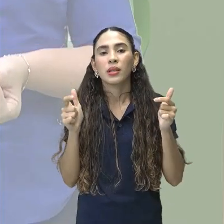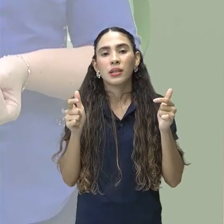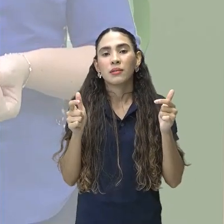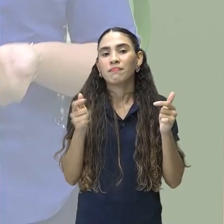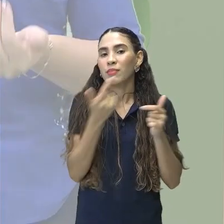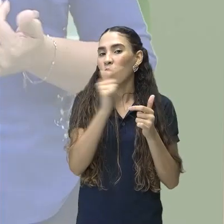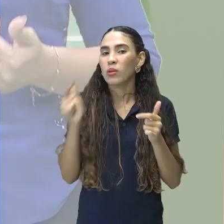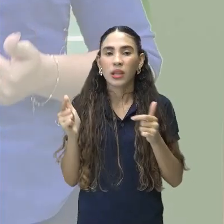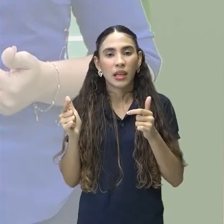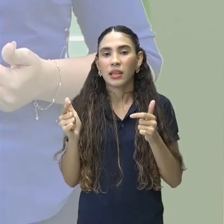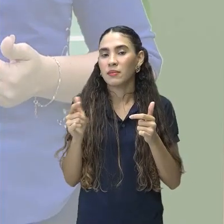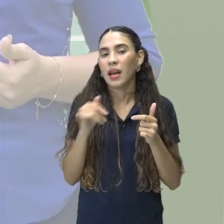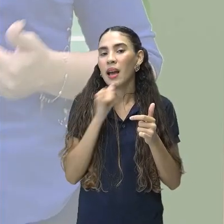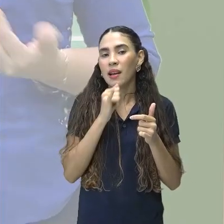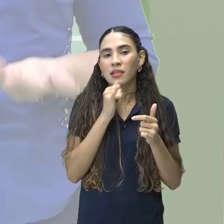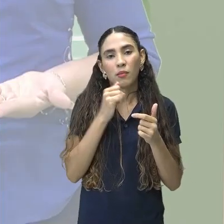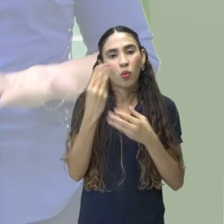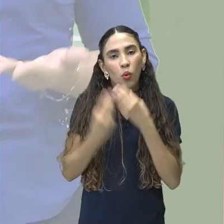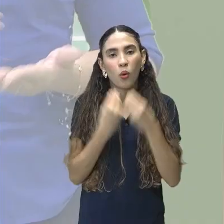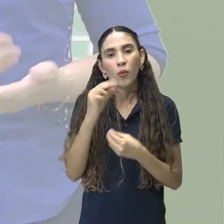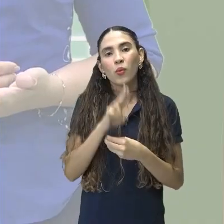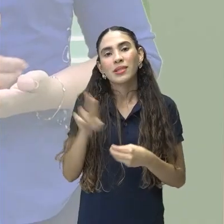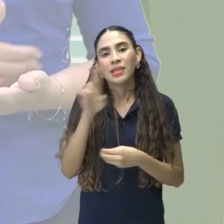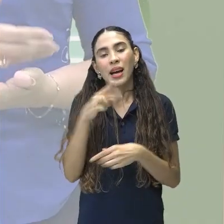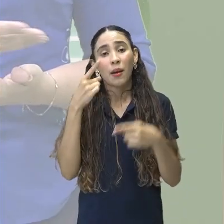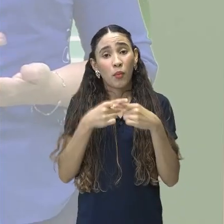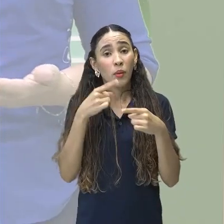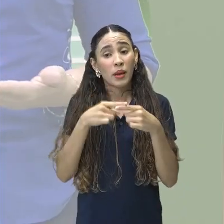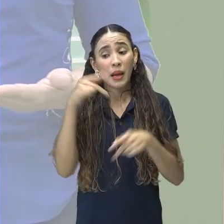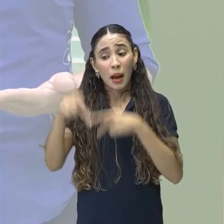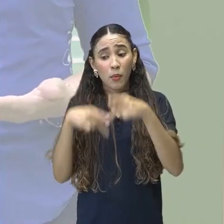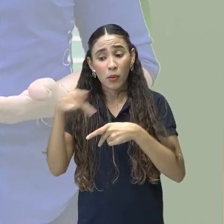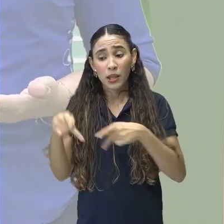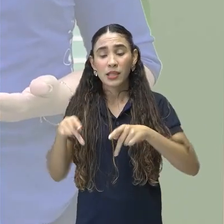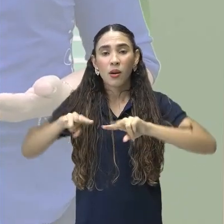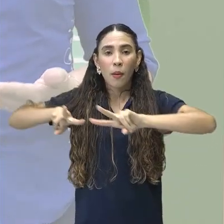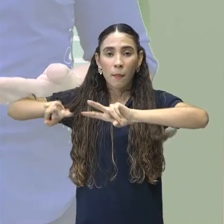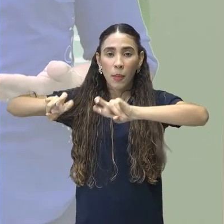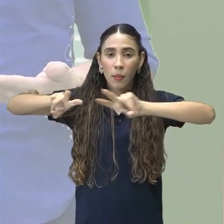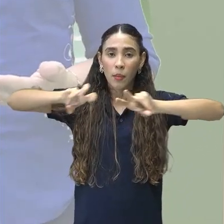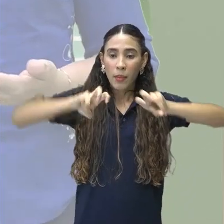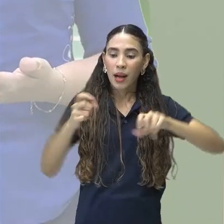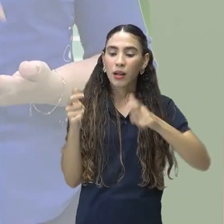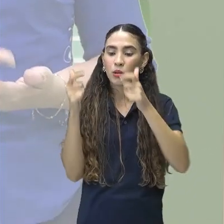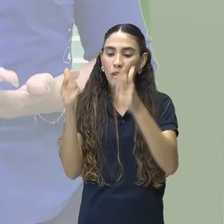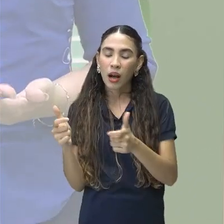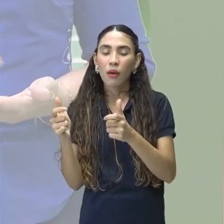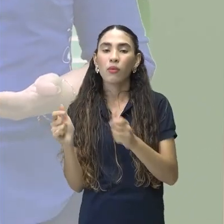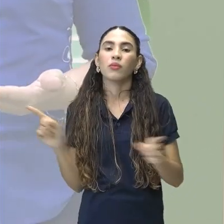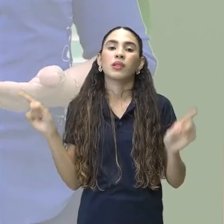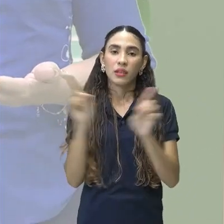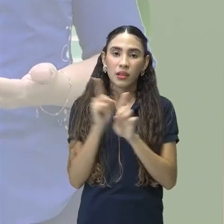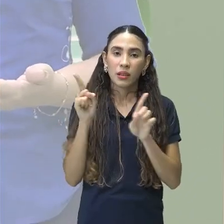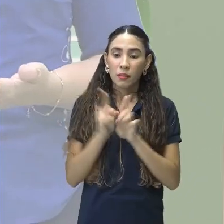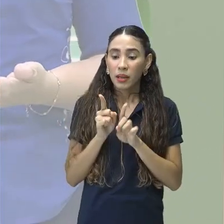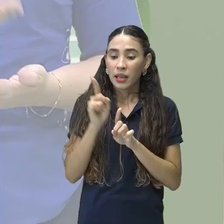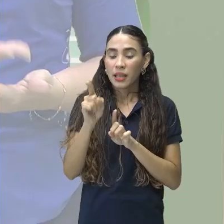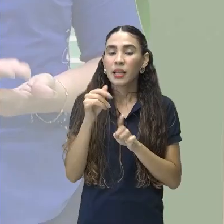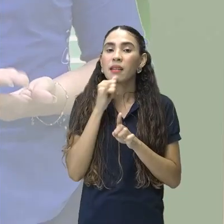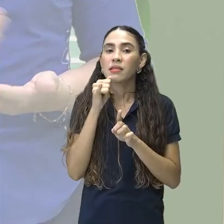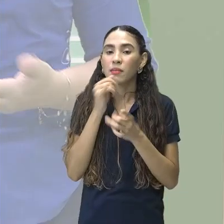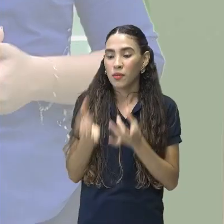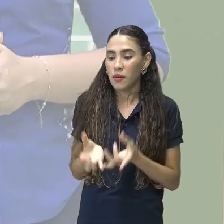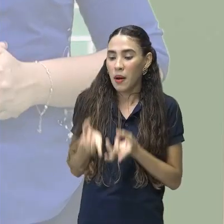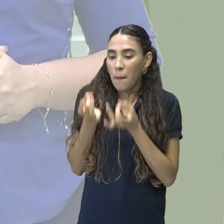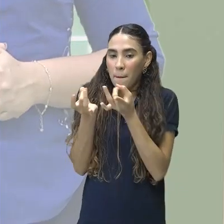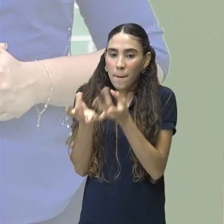mais apta para o uso, né? Porque a população invadiu aquela área, também ali